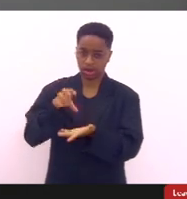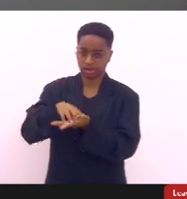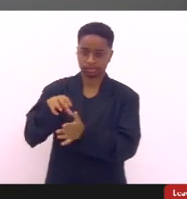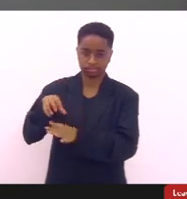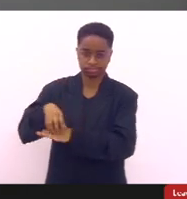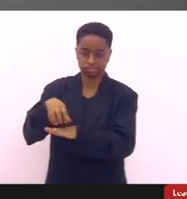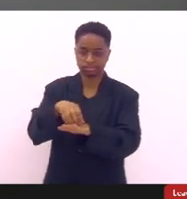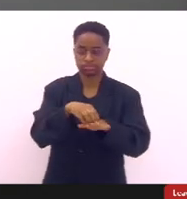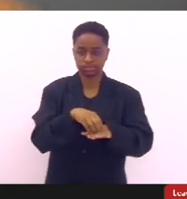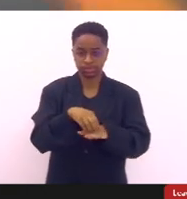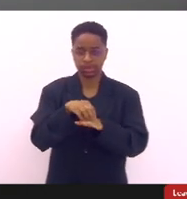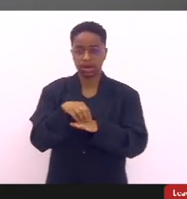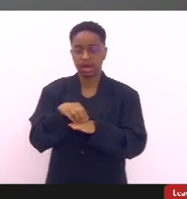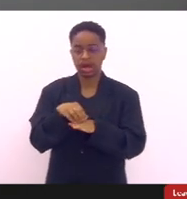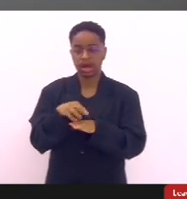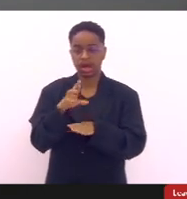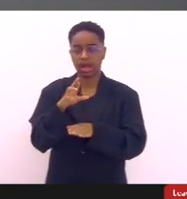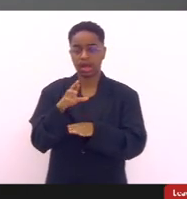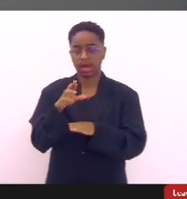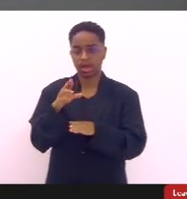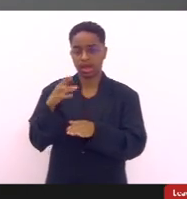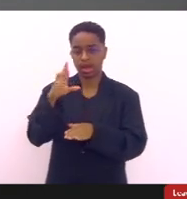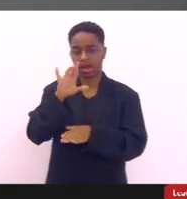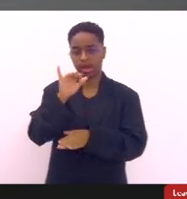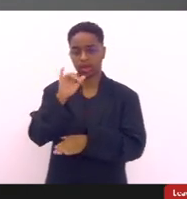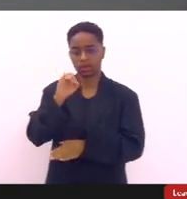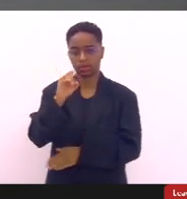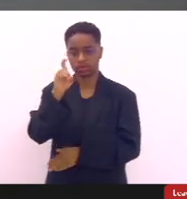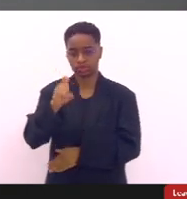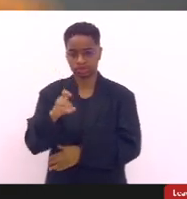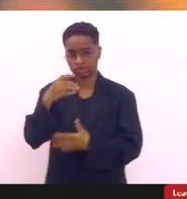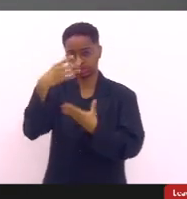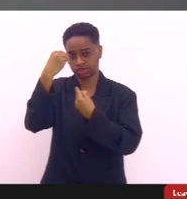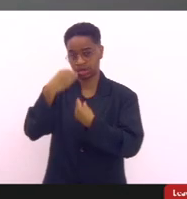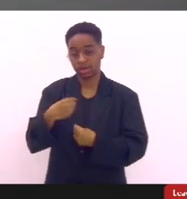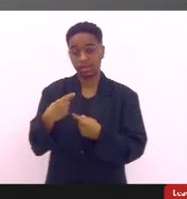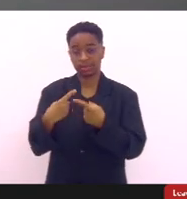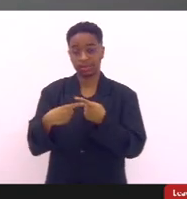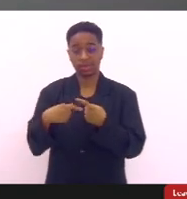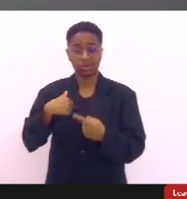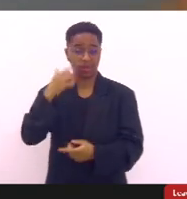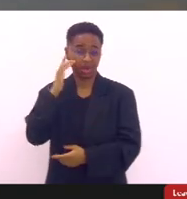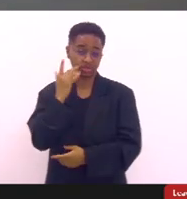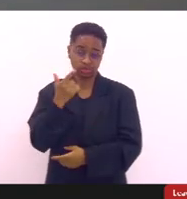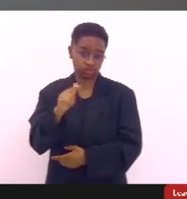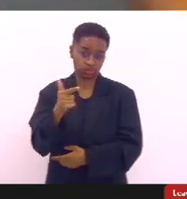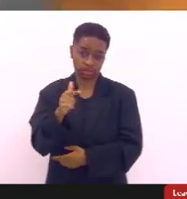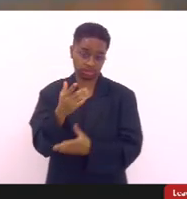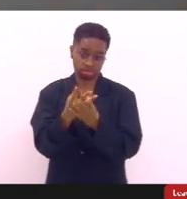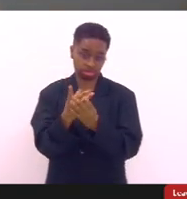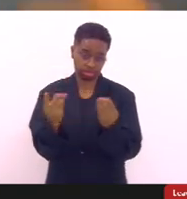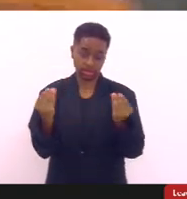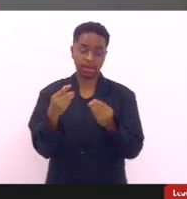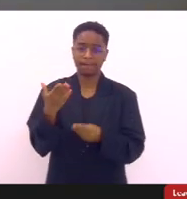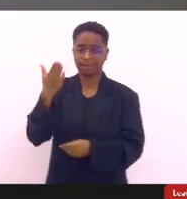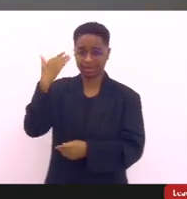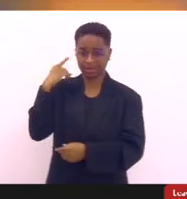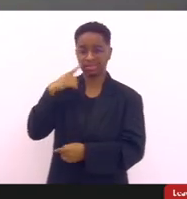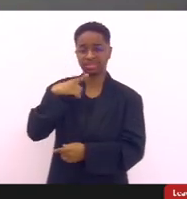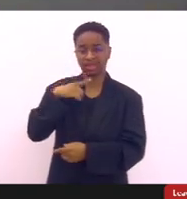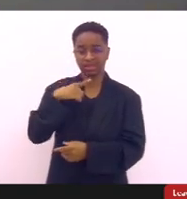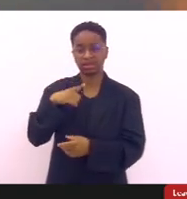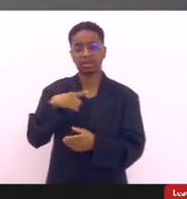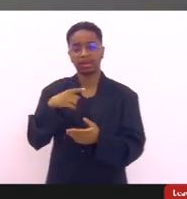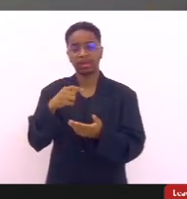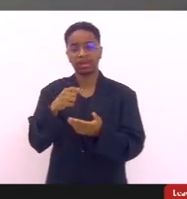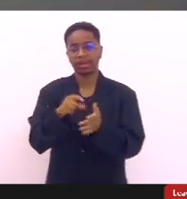porque, a meu ver, elas não existem mais. Ninguém mais tem uma unidade móvel de raio-x. Se tinha no tempo que se fazia exame admissional,